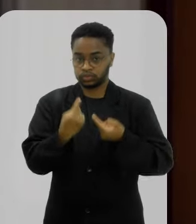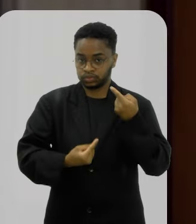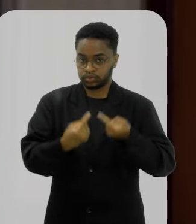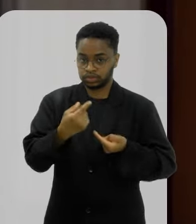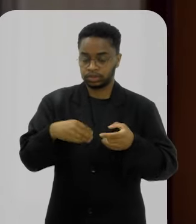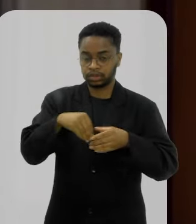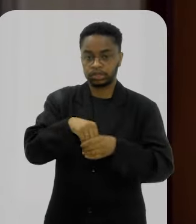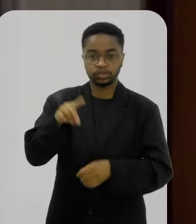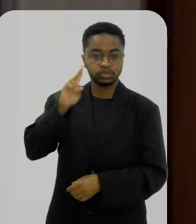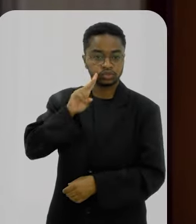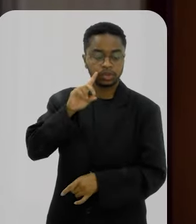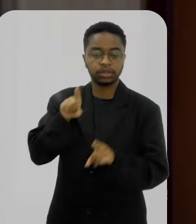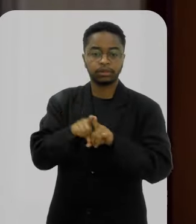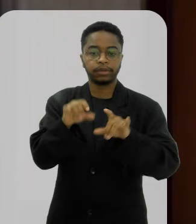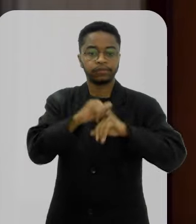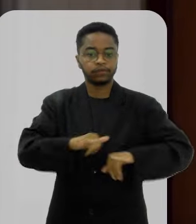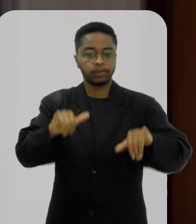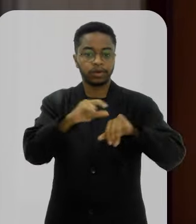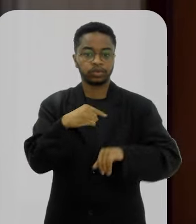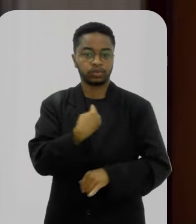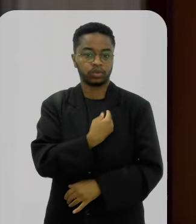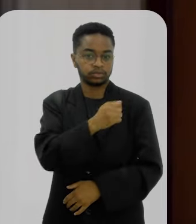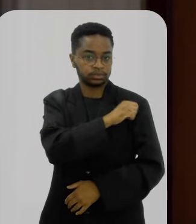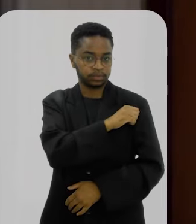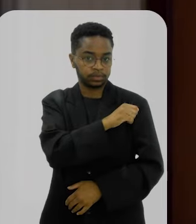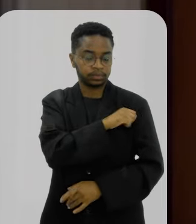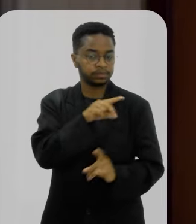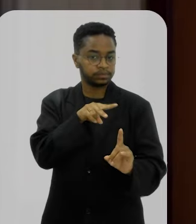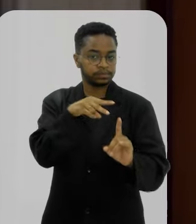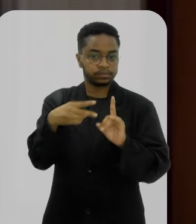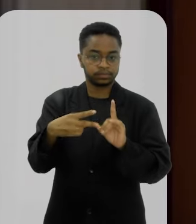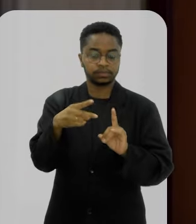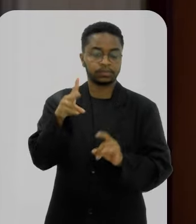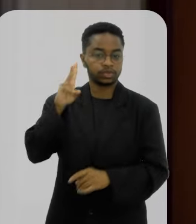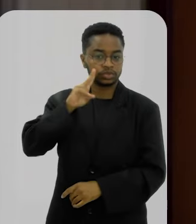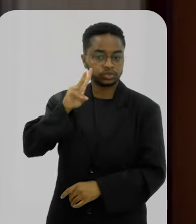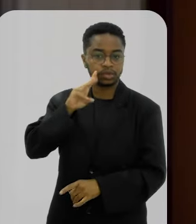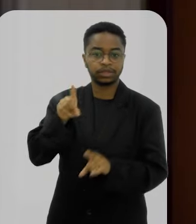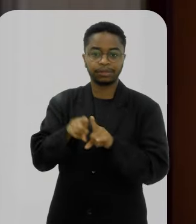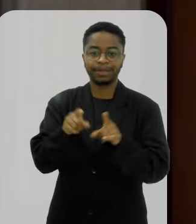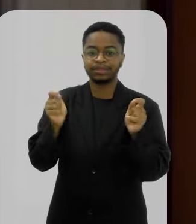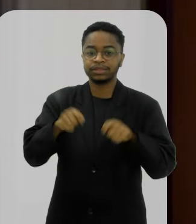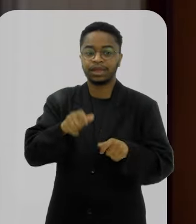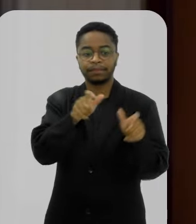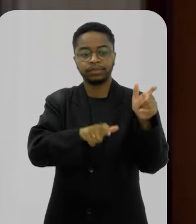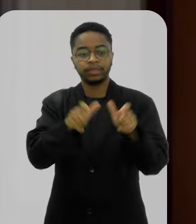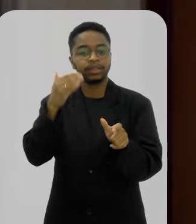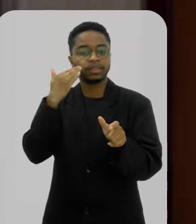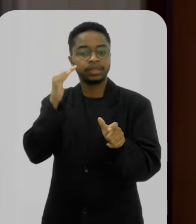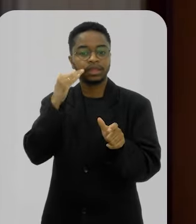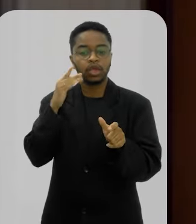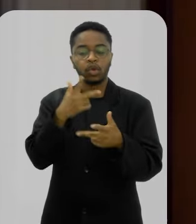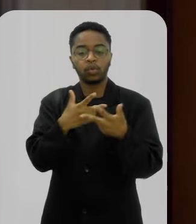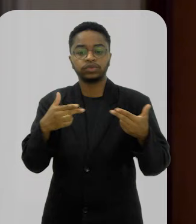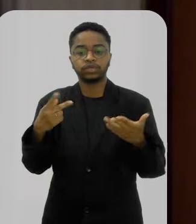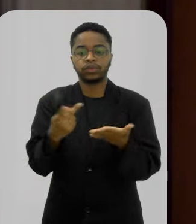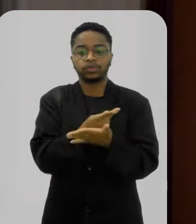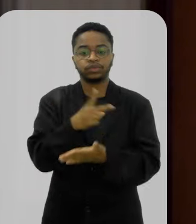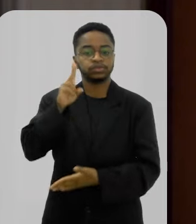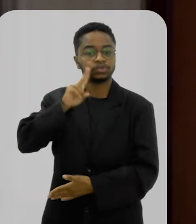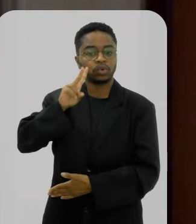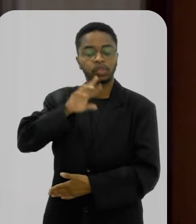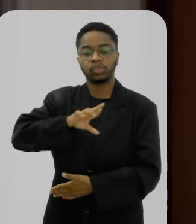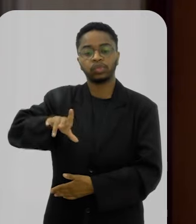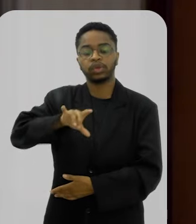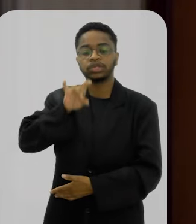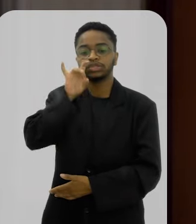desses acontecimentos históricos também vão informar os nossos alunos perspectivas, né, da história, para que eles entendam que os acontecimentos históricos